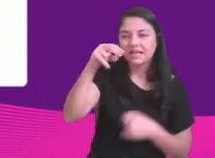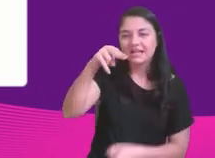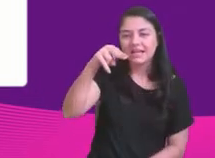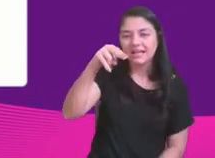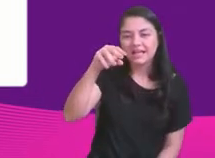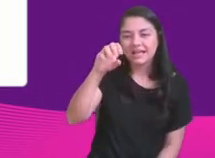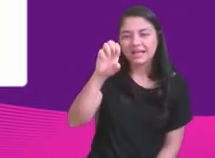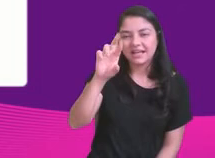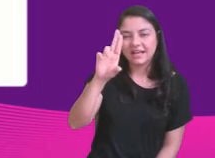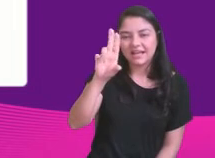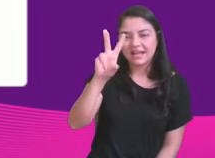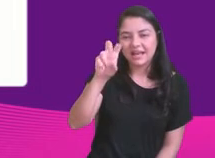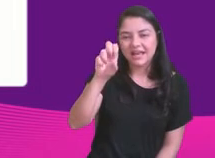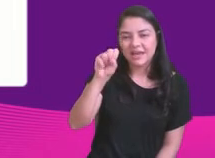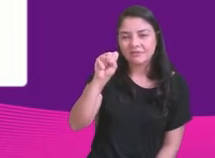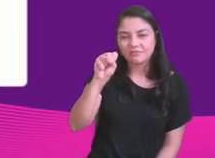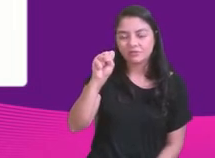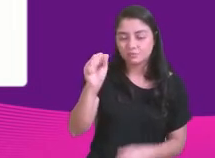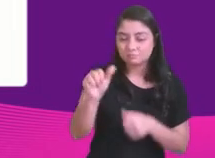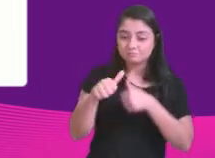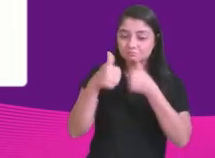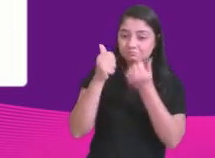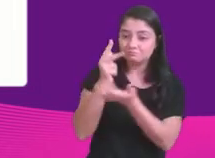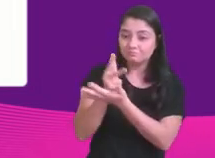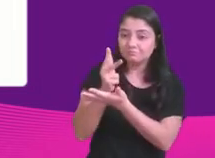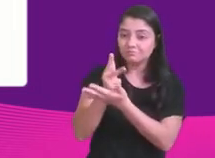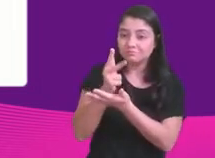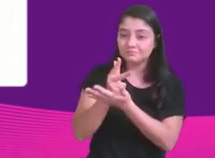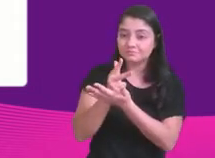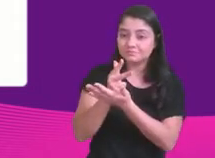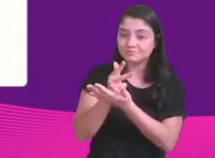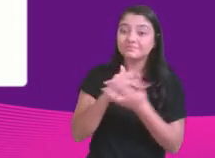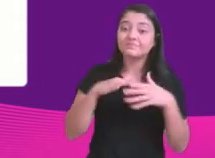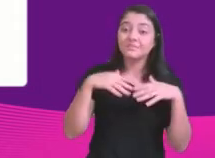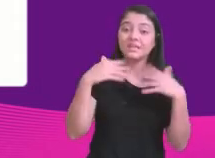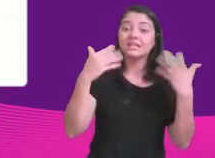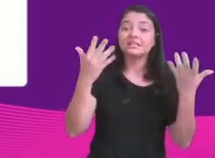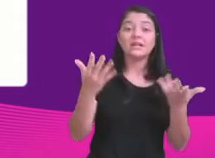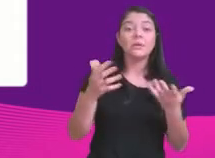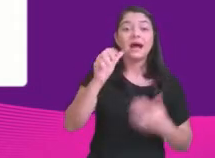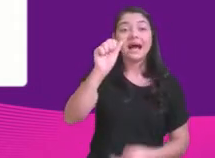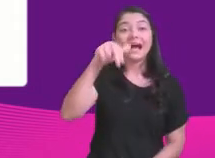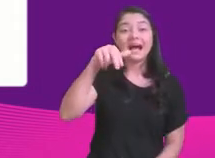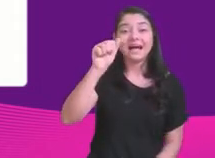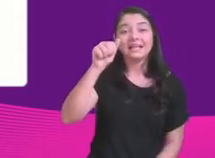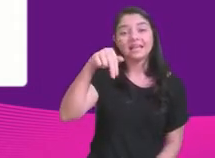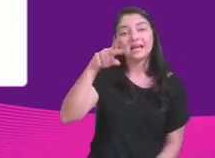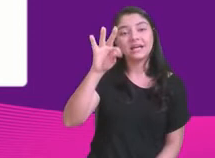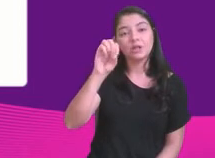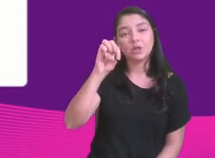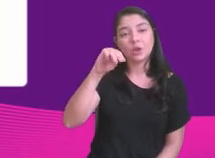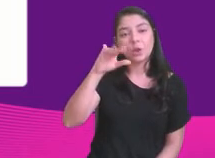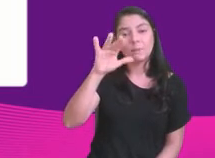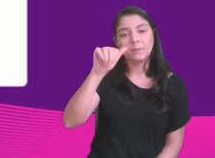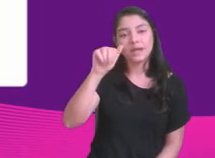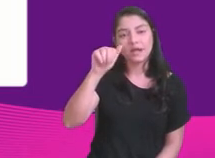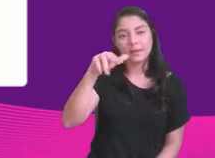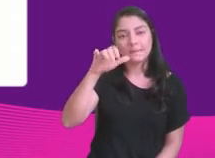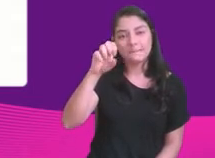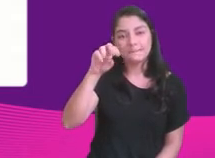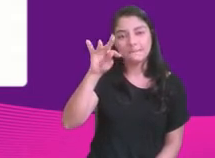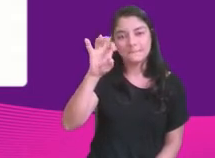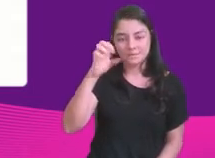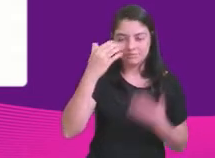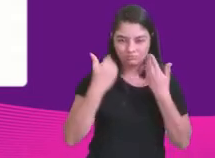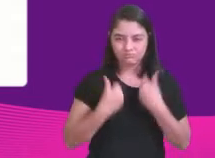Ou seja, anatomicamente, e é exatamente isso que nós queremos executar, uma